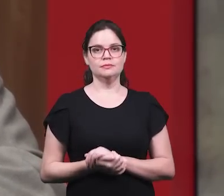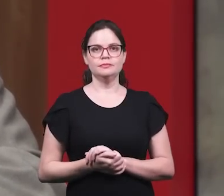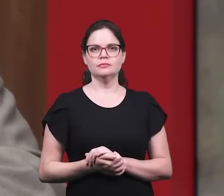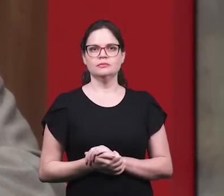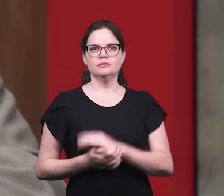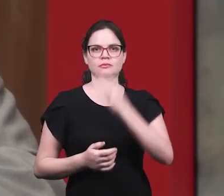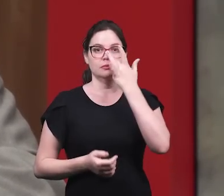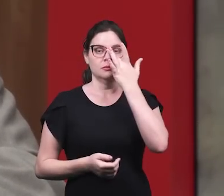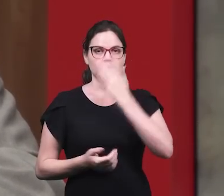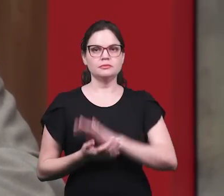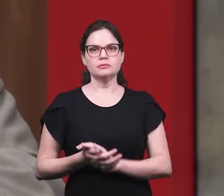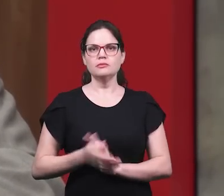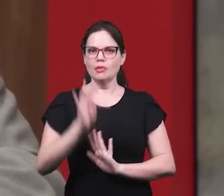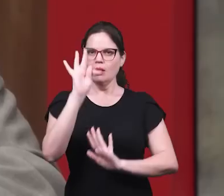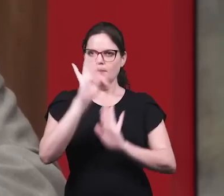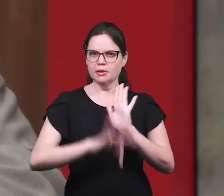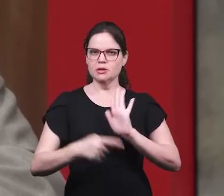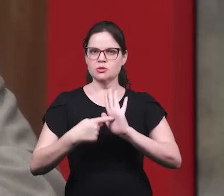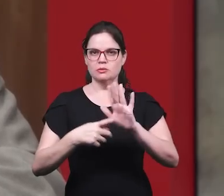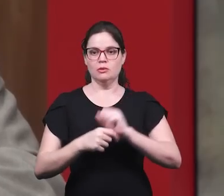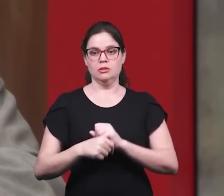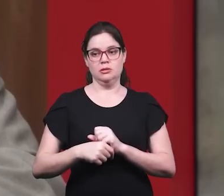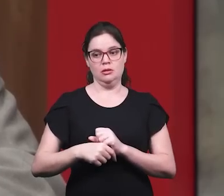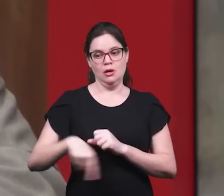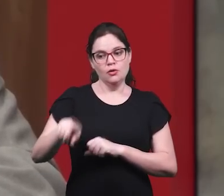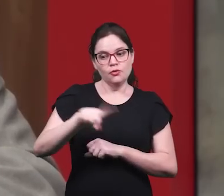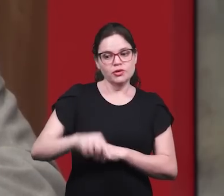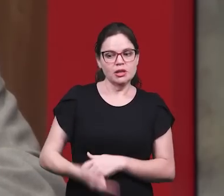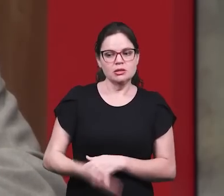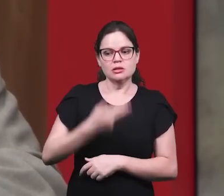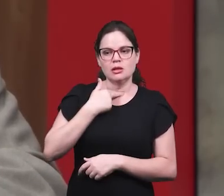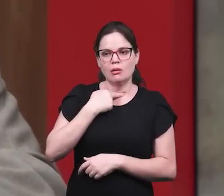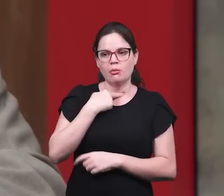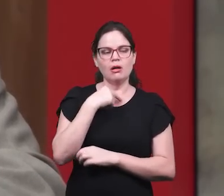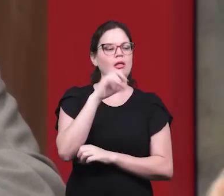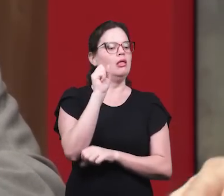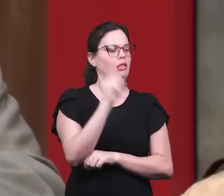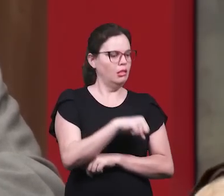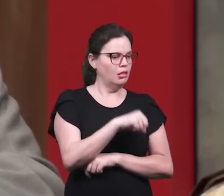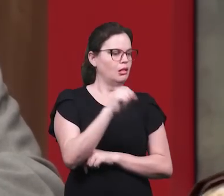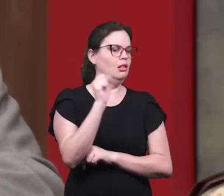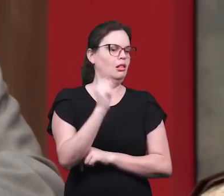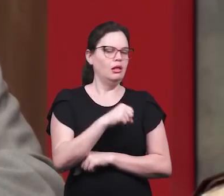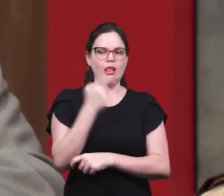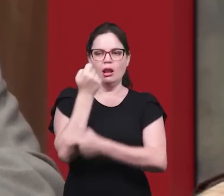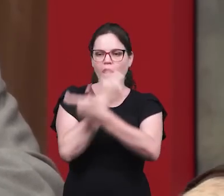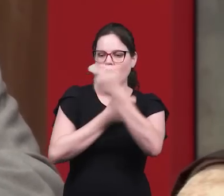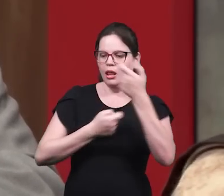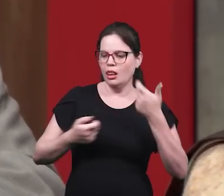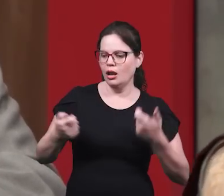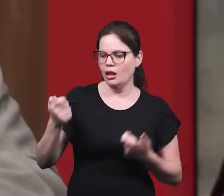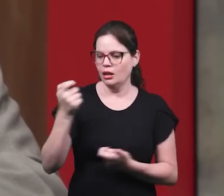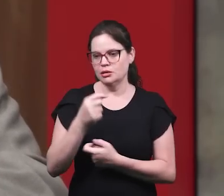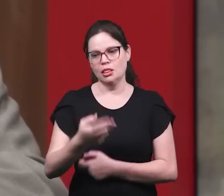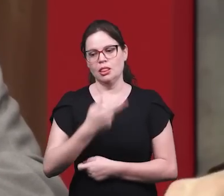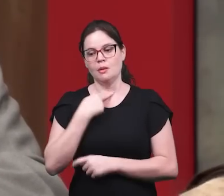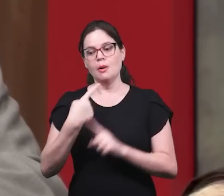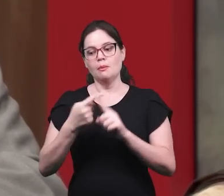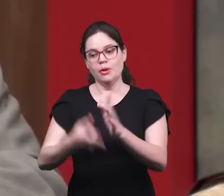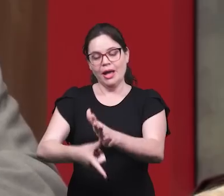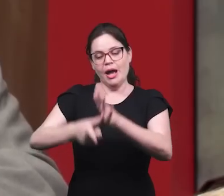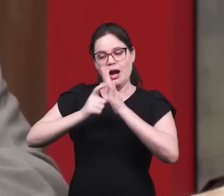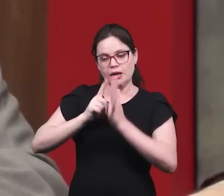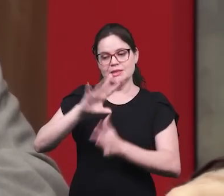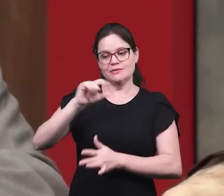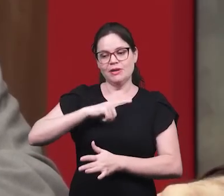Ninguém de maneira alguma vos engane, porque não será assim sem que antes venha a apostasia e se manifeste o homem do